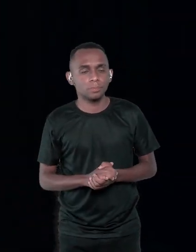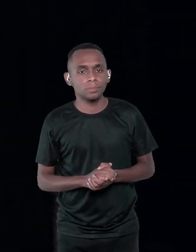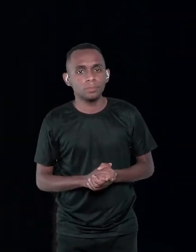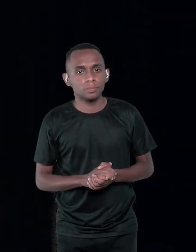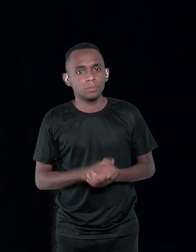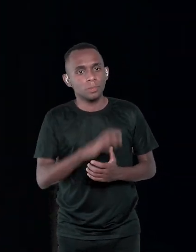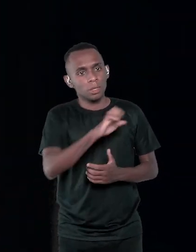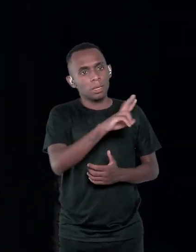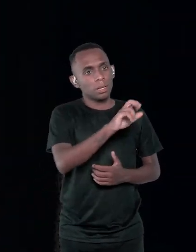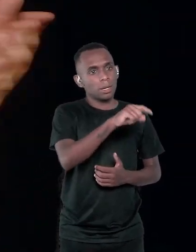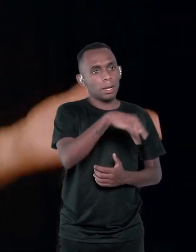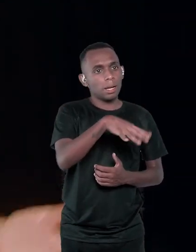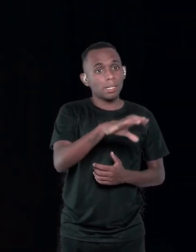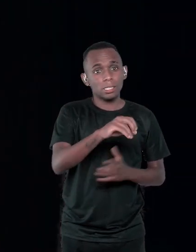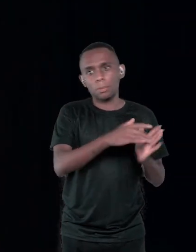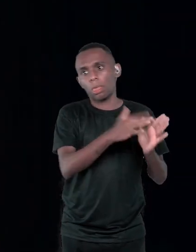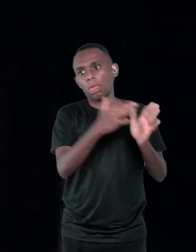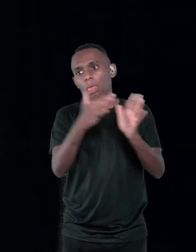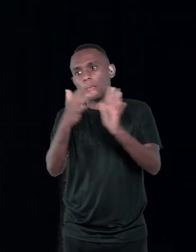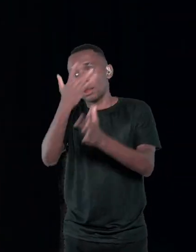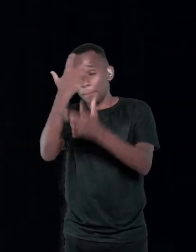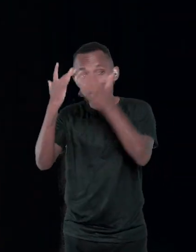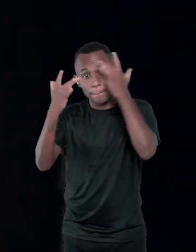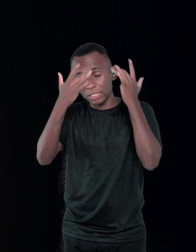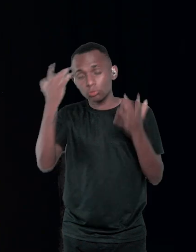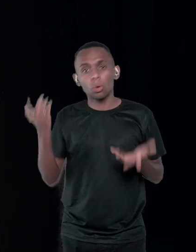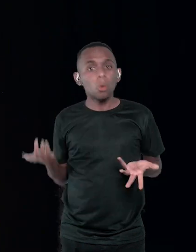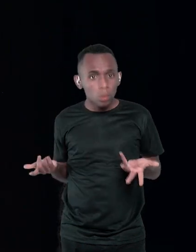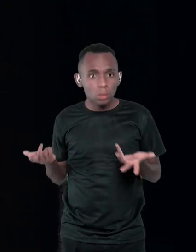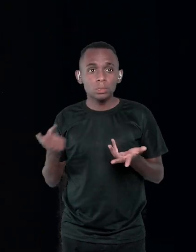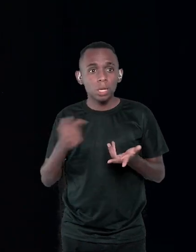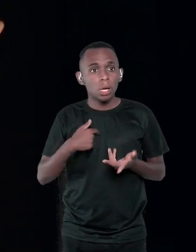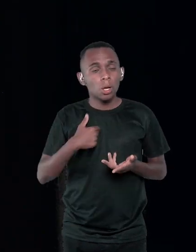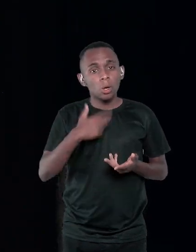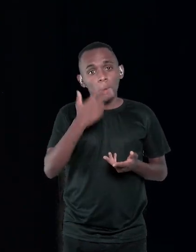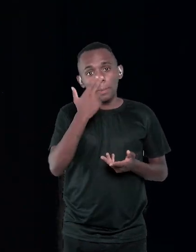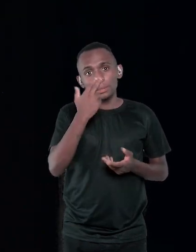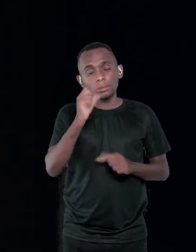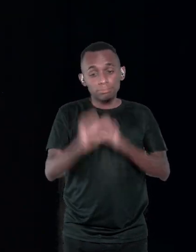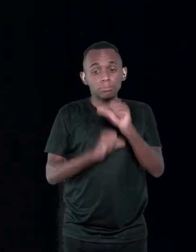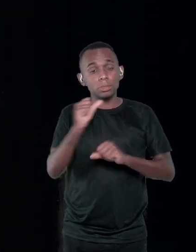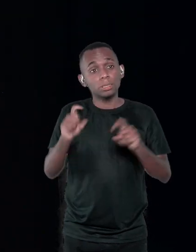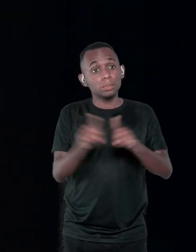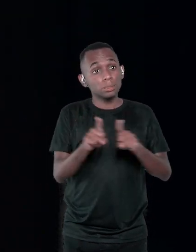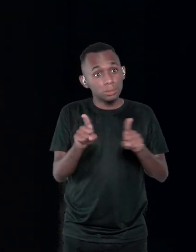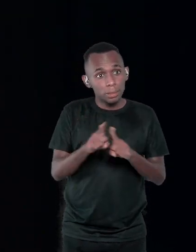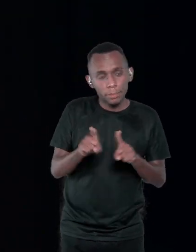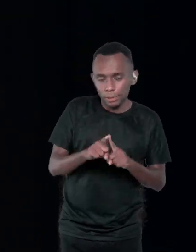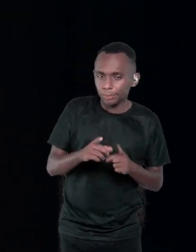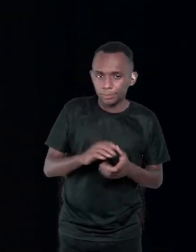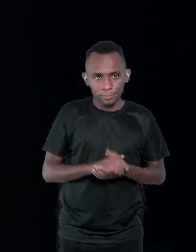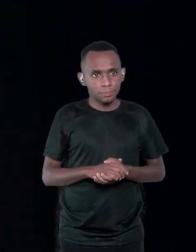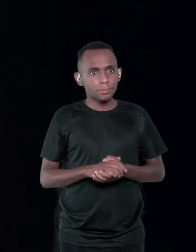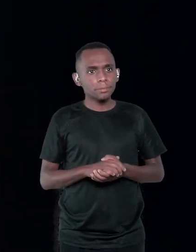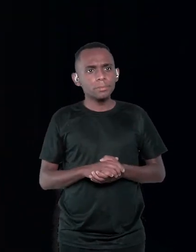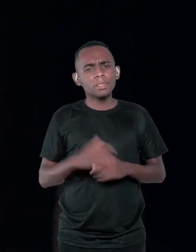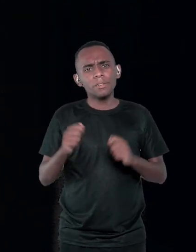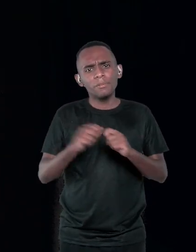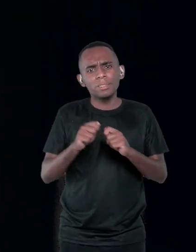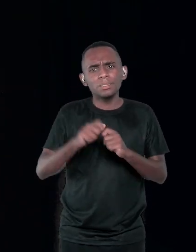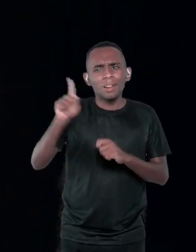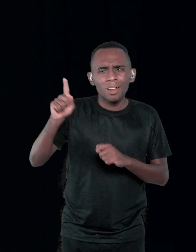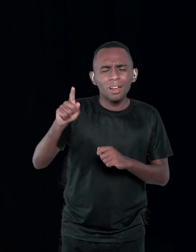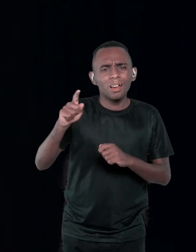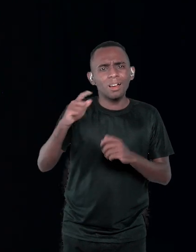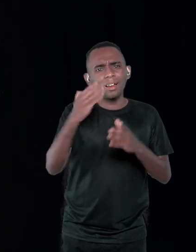Erasmo a Burt Bacharach, eu estava virando quase um senhor de obituário. E ele me pediu fazer um da Livraria Cultura em São Paulo. Eu falei, até